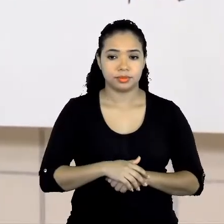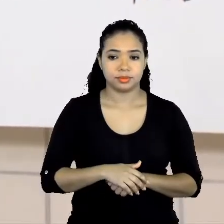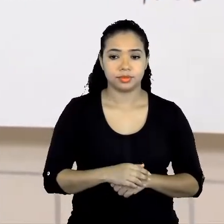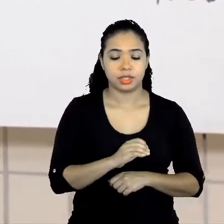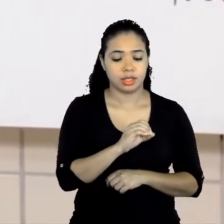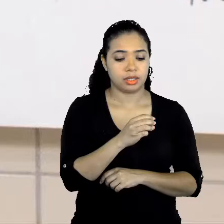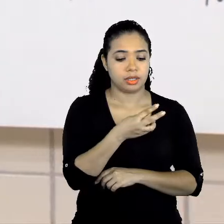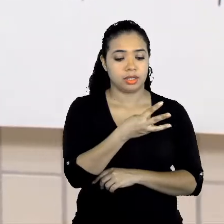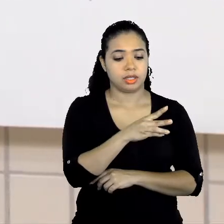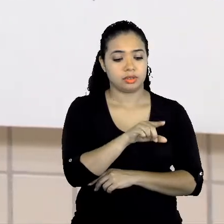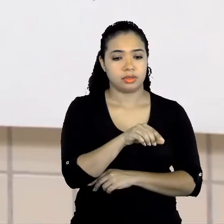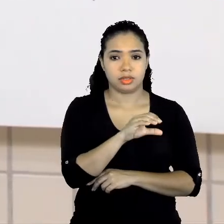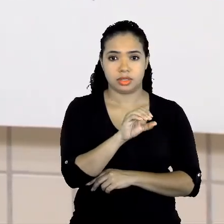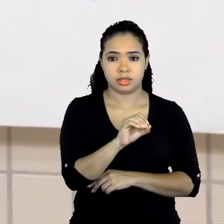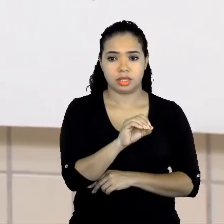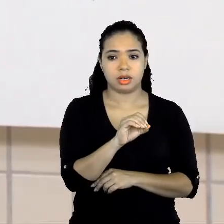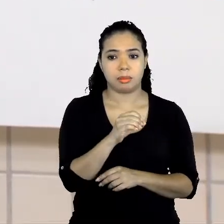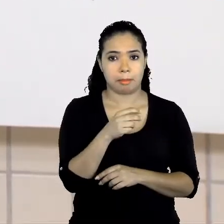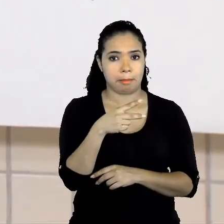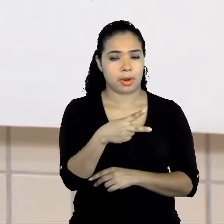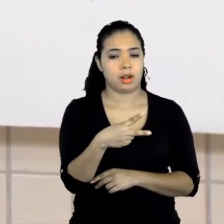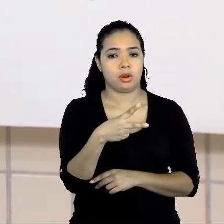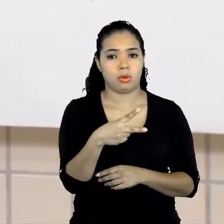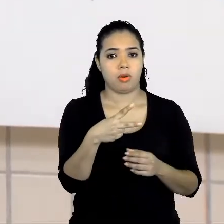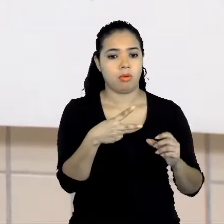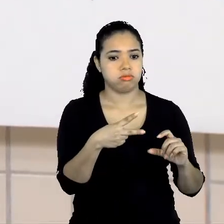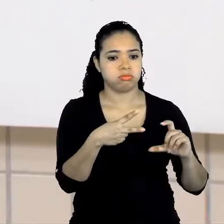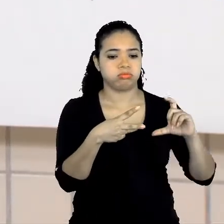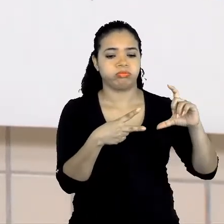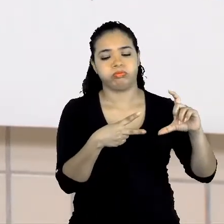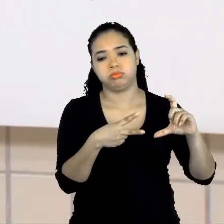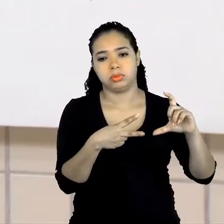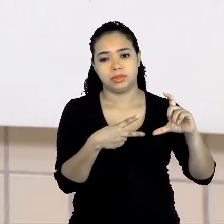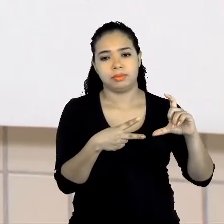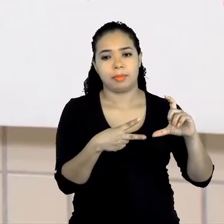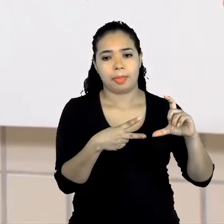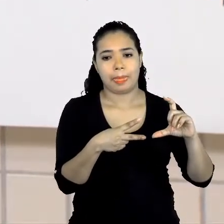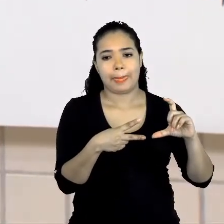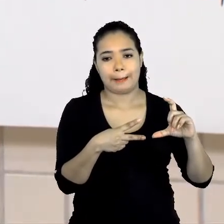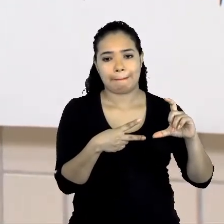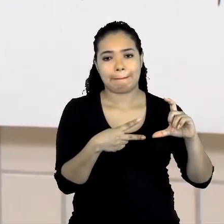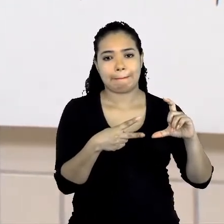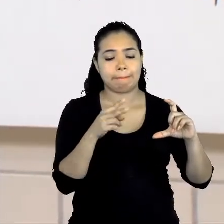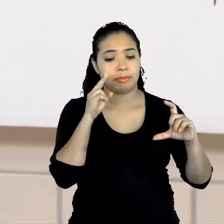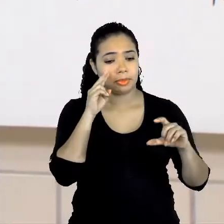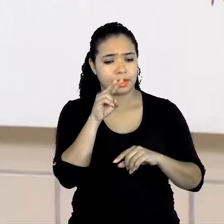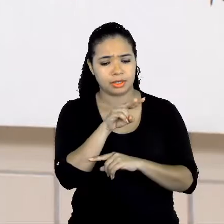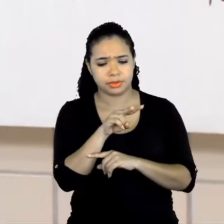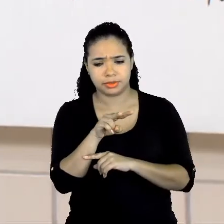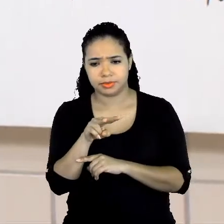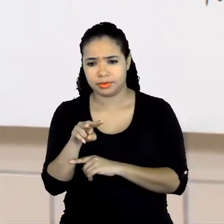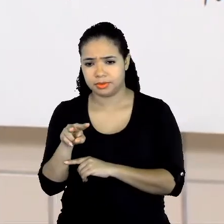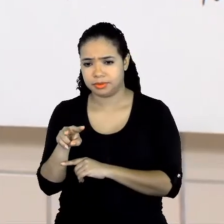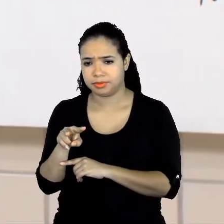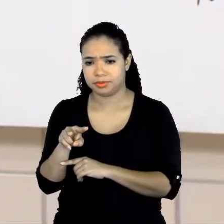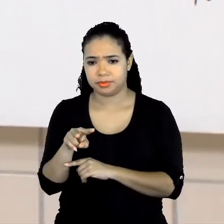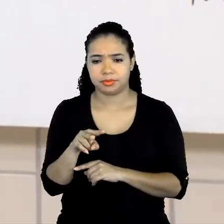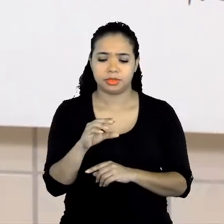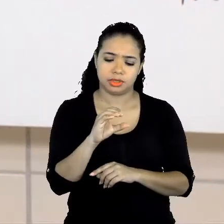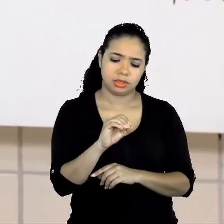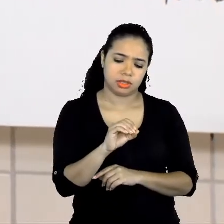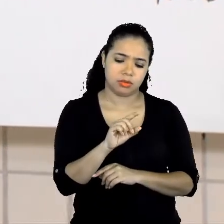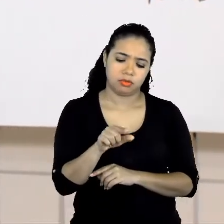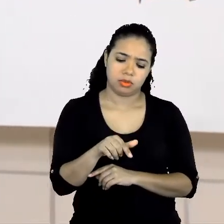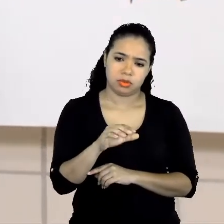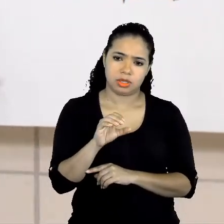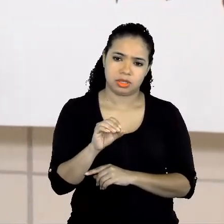pode colocar, não tem problema. Pode ser com ou sem esse zero aqui. Se eu vou olhar a parte inteira, aqui é 0,